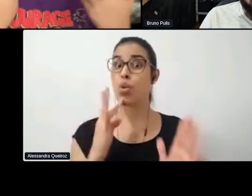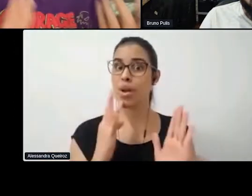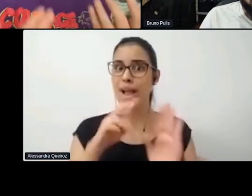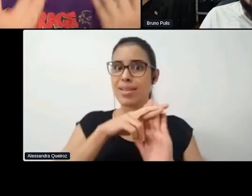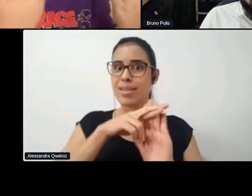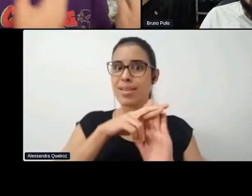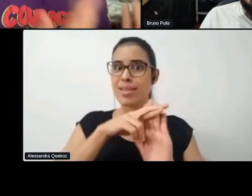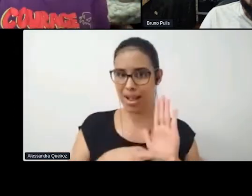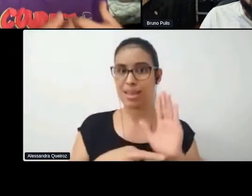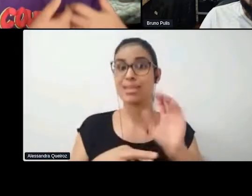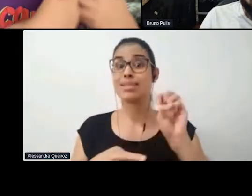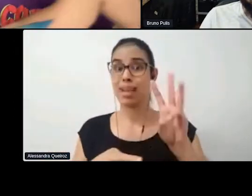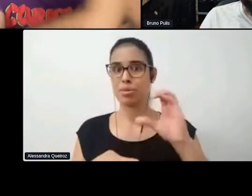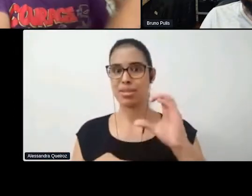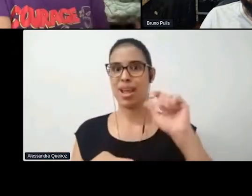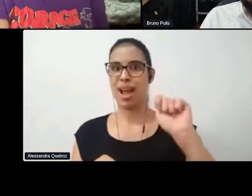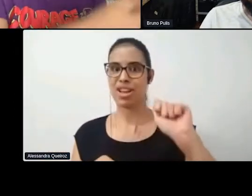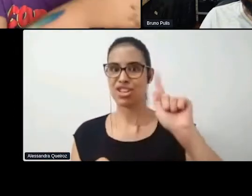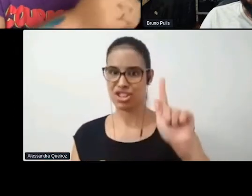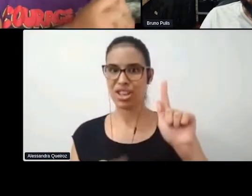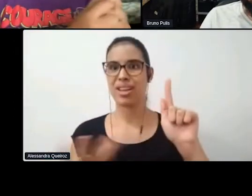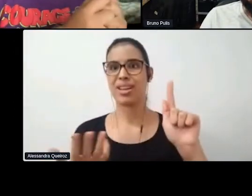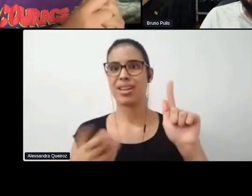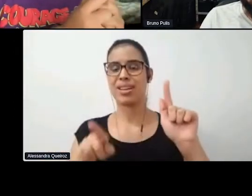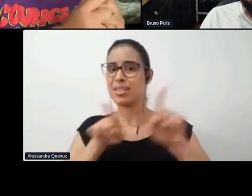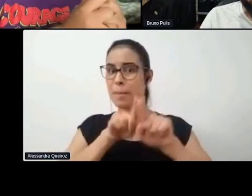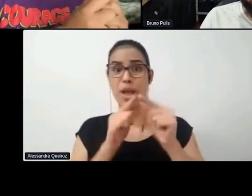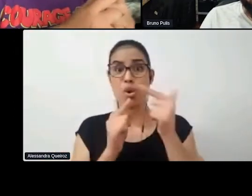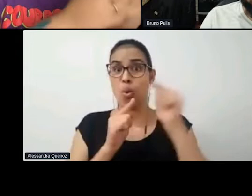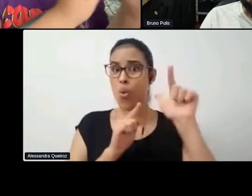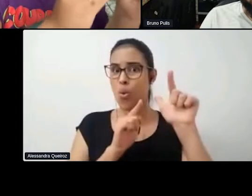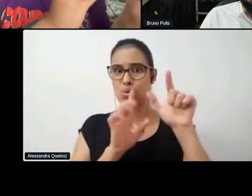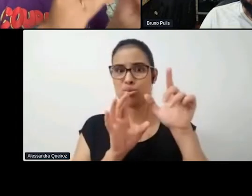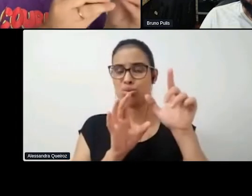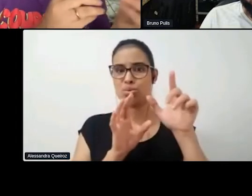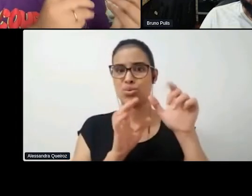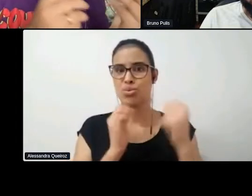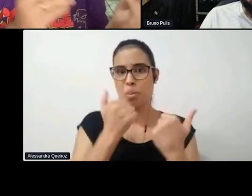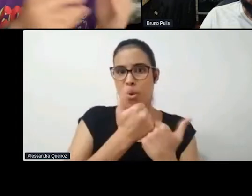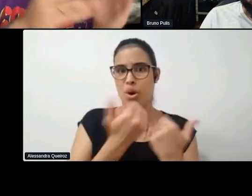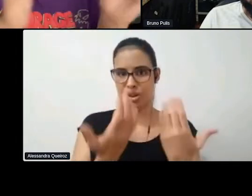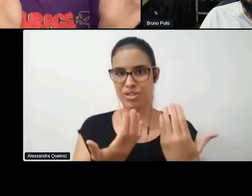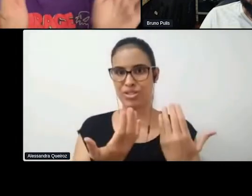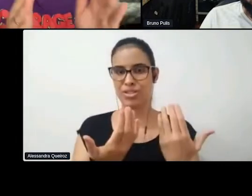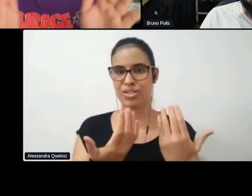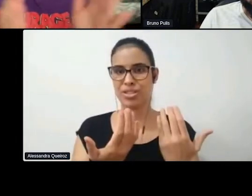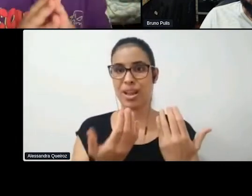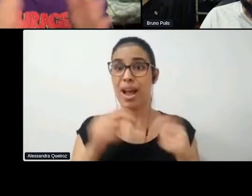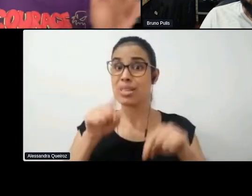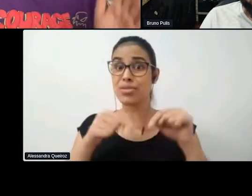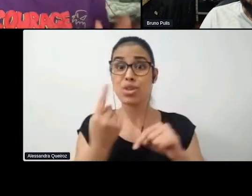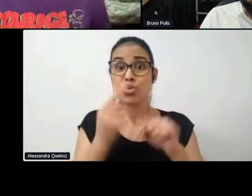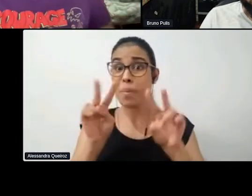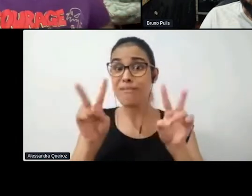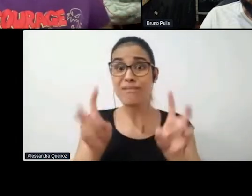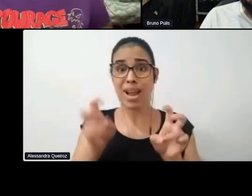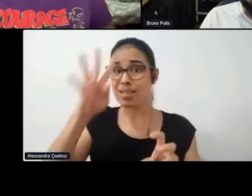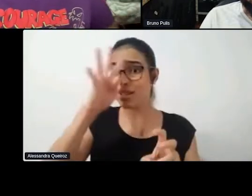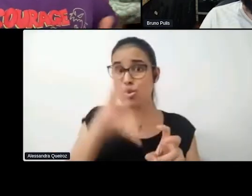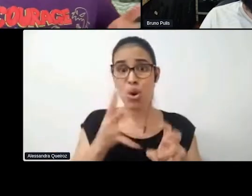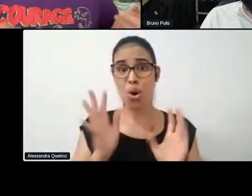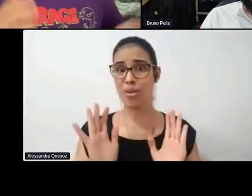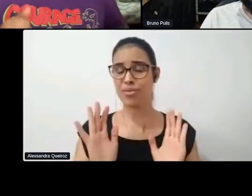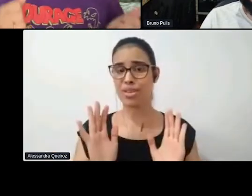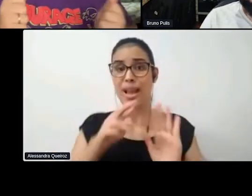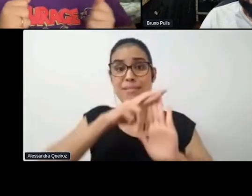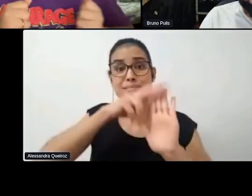como Orcel, como o Gaia, e assim por diante, que em uma frase ou outra já resolve. Isso são 30 critérios só, então